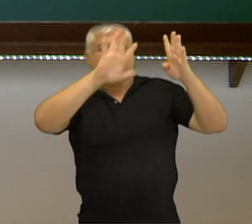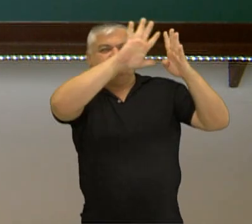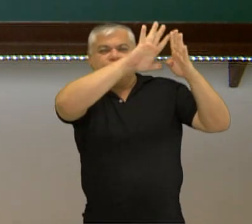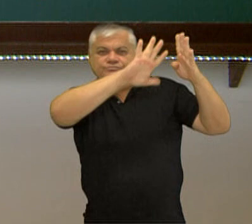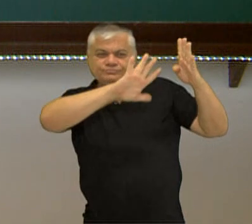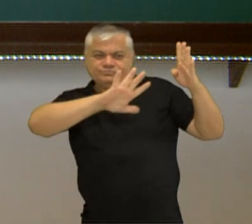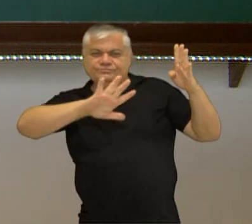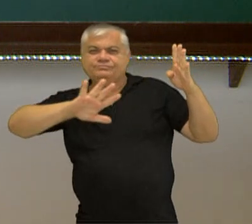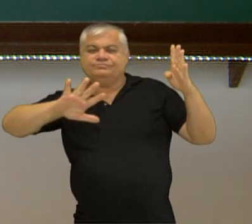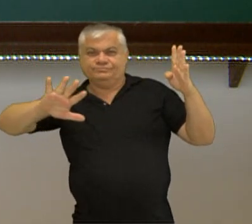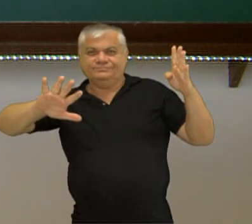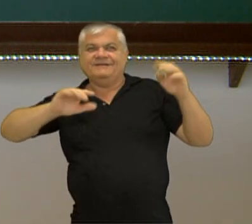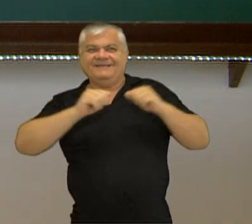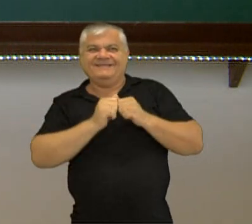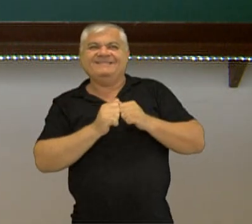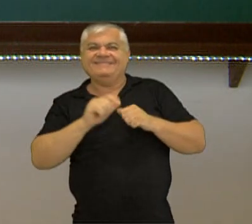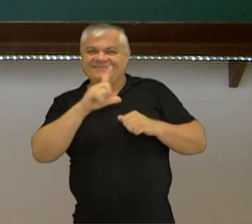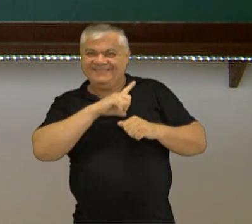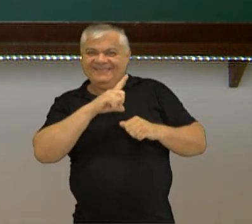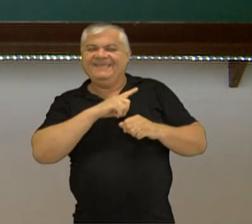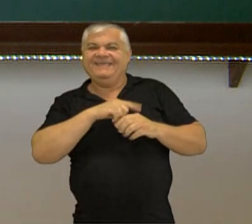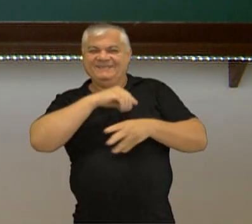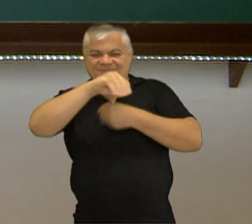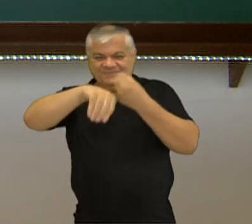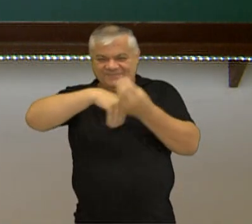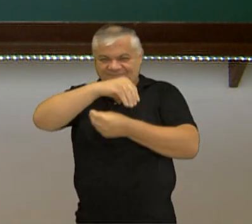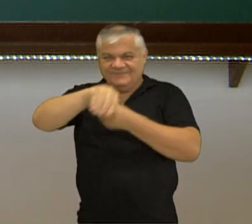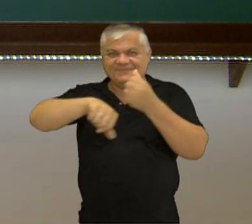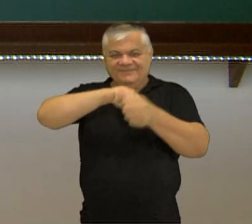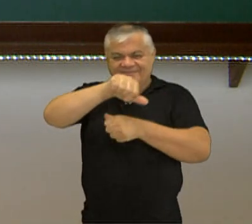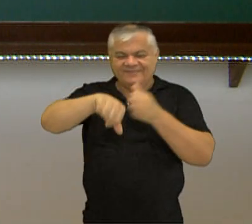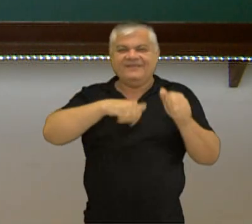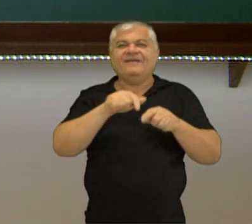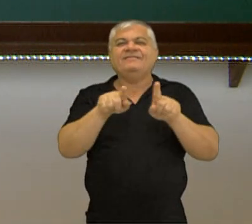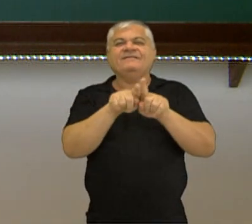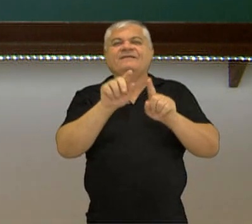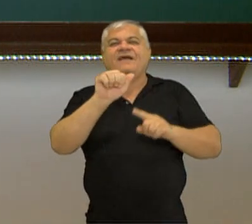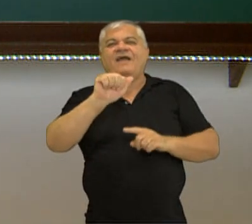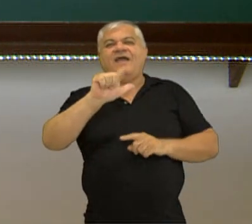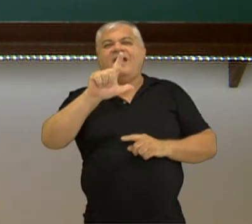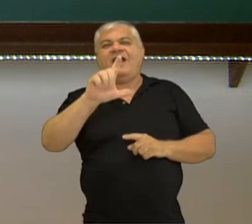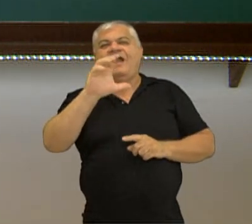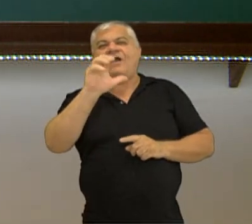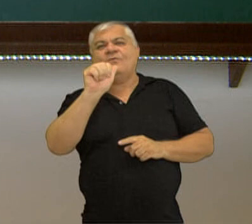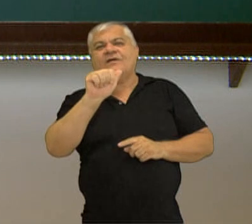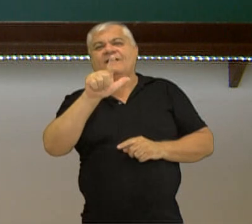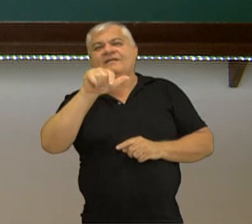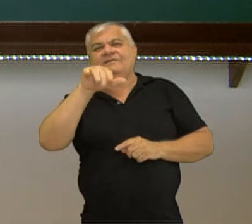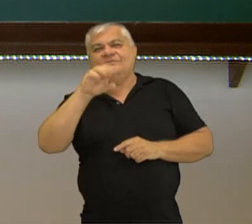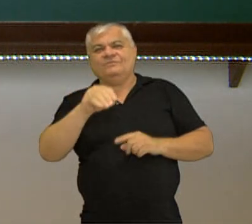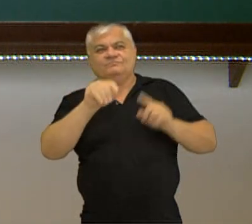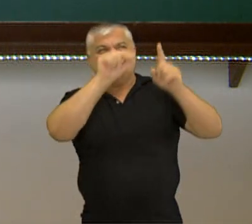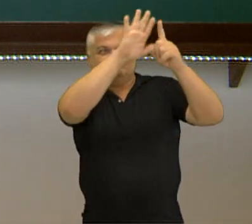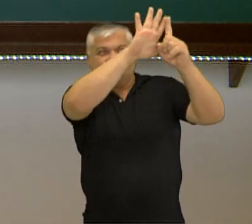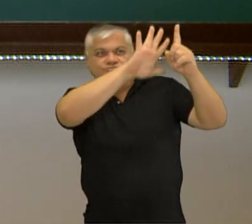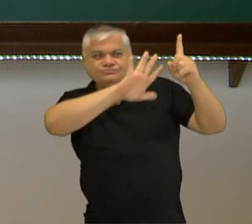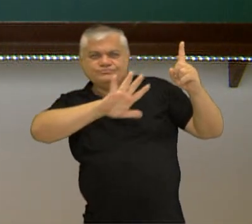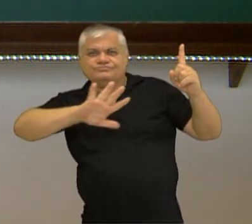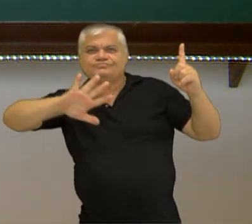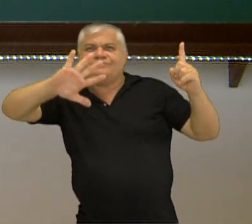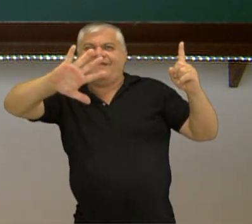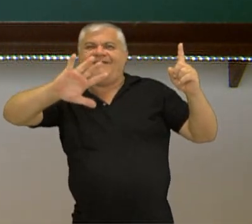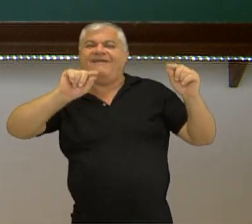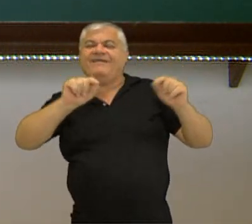alcalinos e os metais de transição, elementos de transição. Todos eles aqui são metais, então